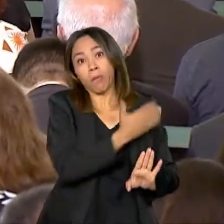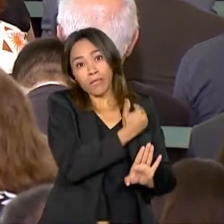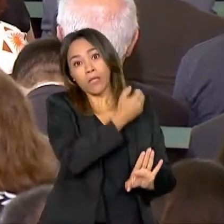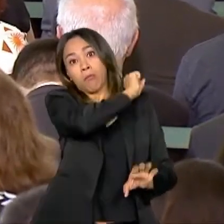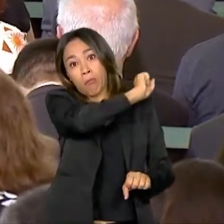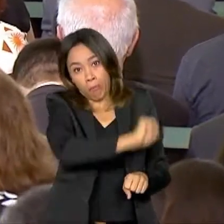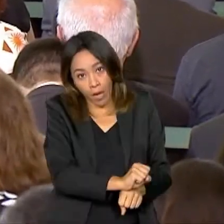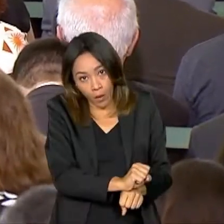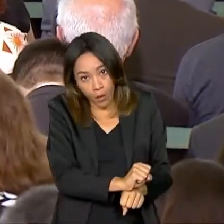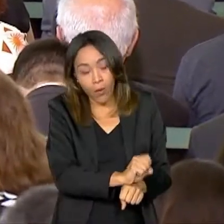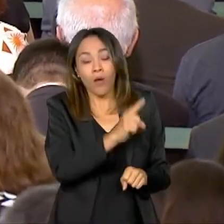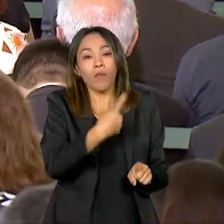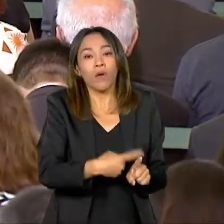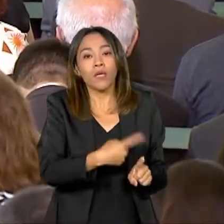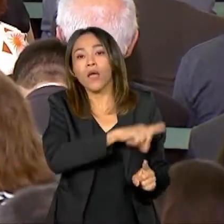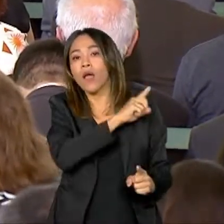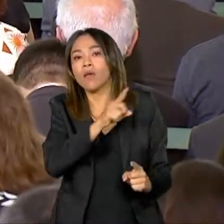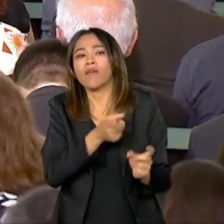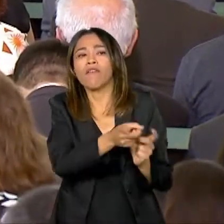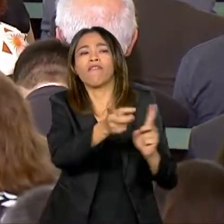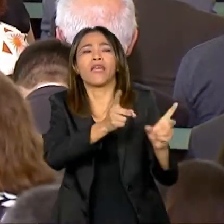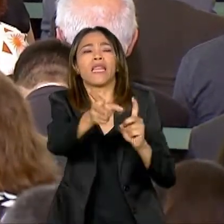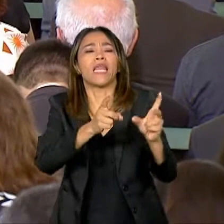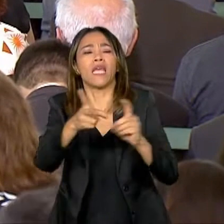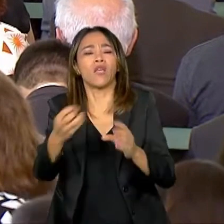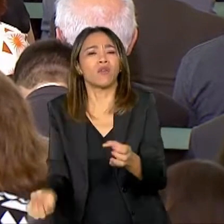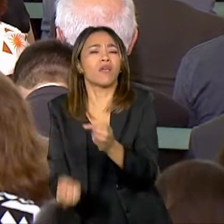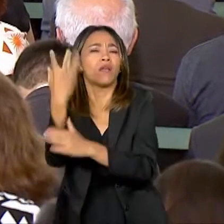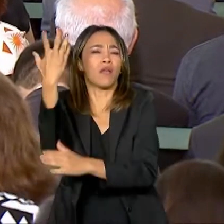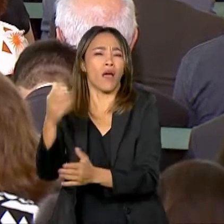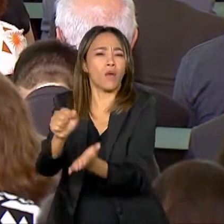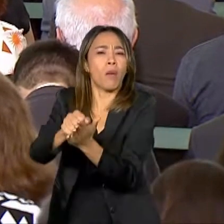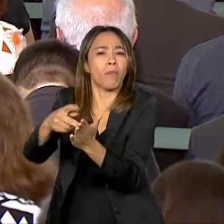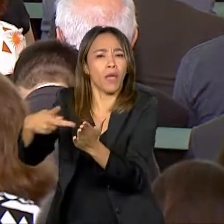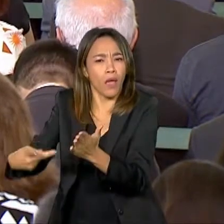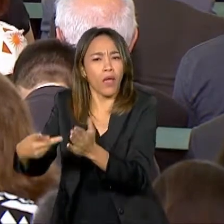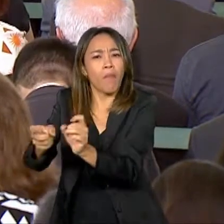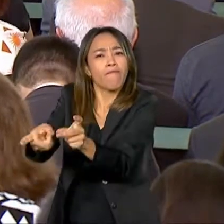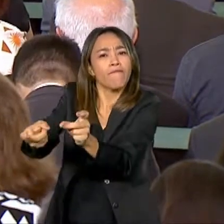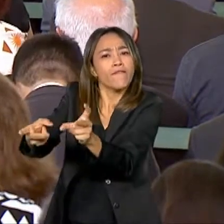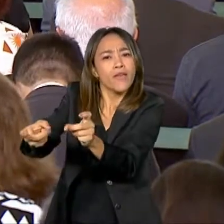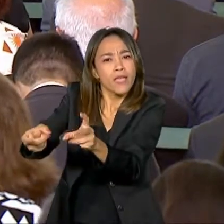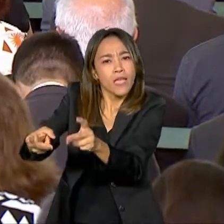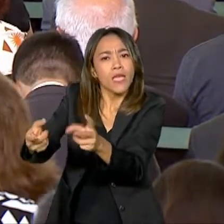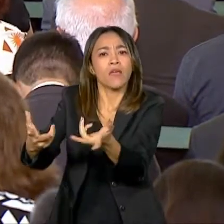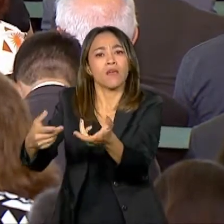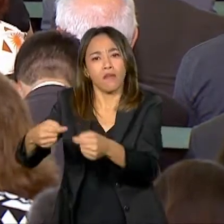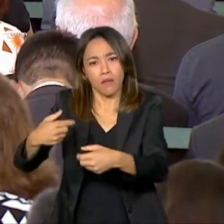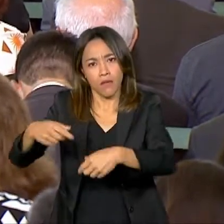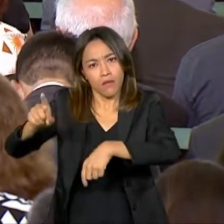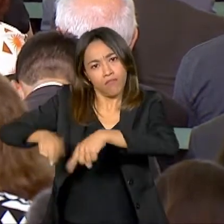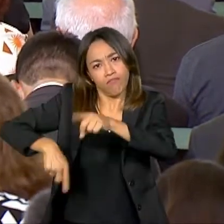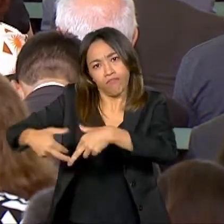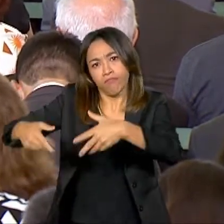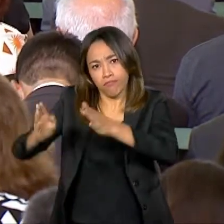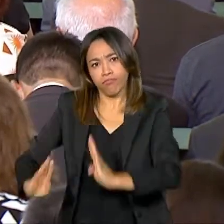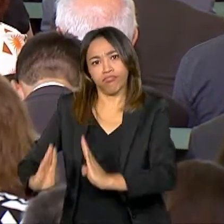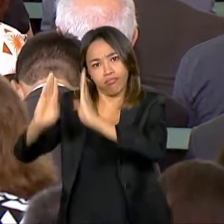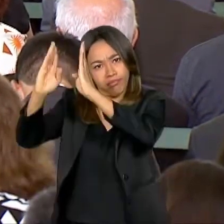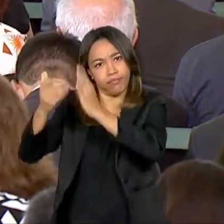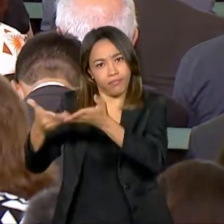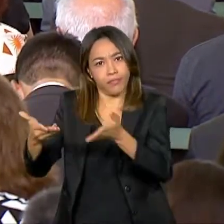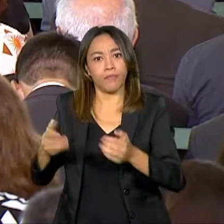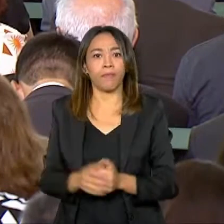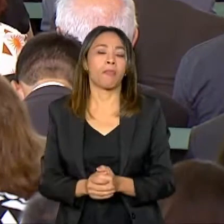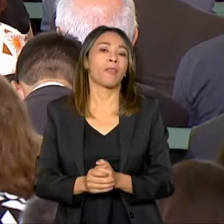de venda eles fizeram um aplicativo de venda que facilitava a venda etc muito nessa lógica de simplesmente alienação do